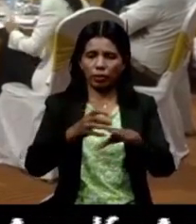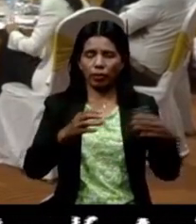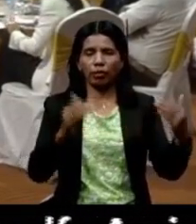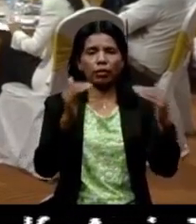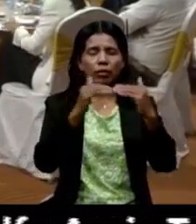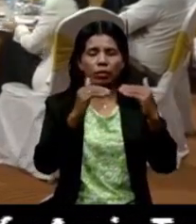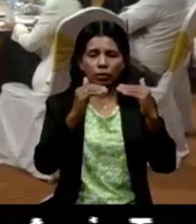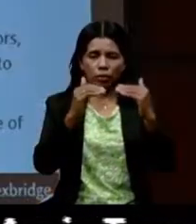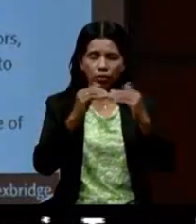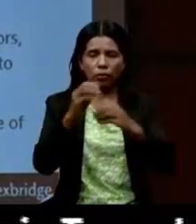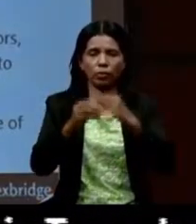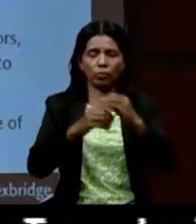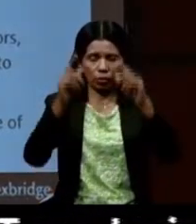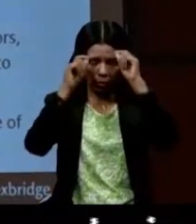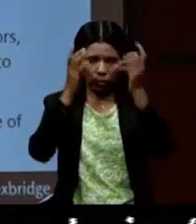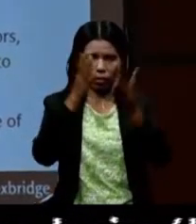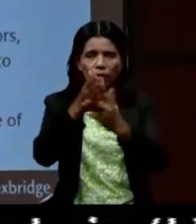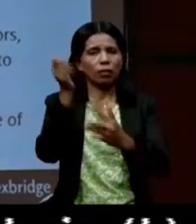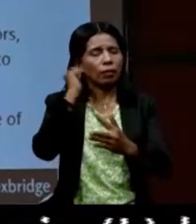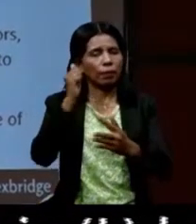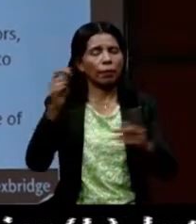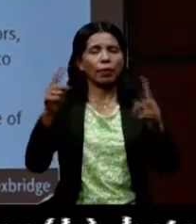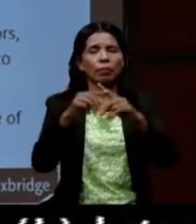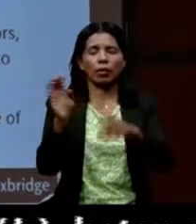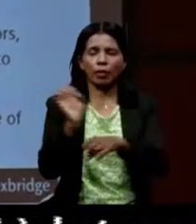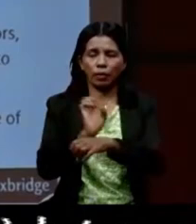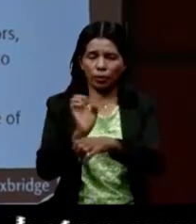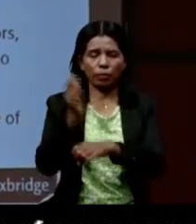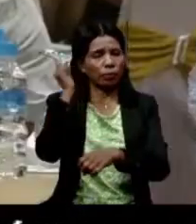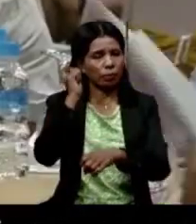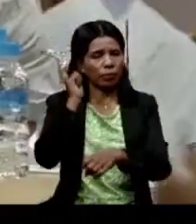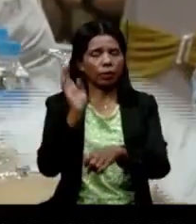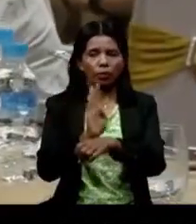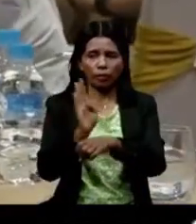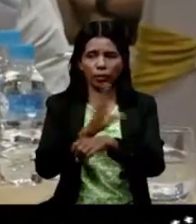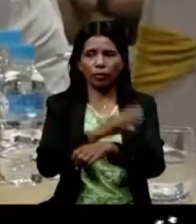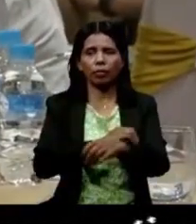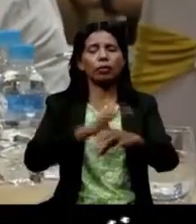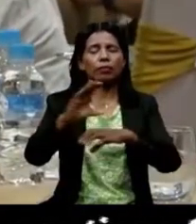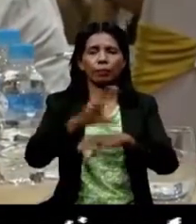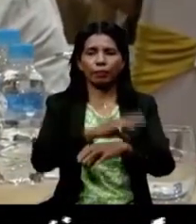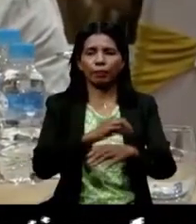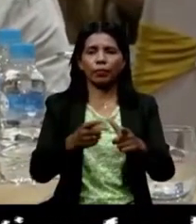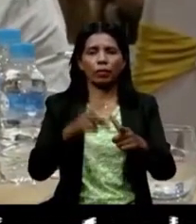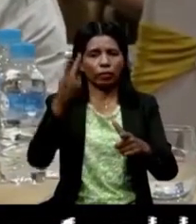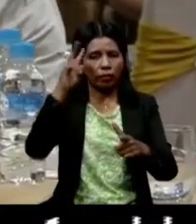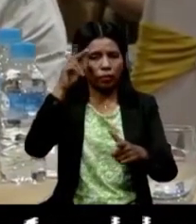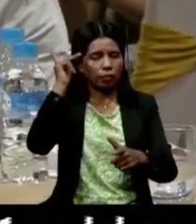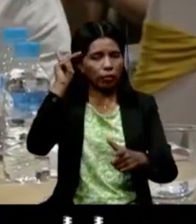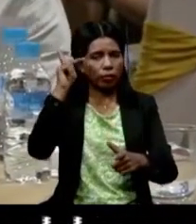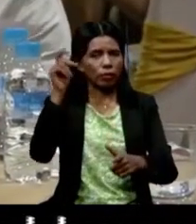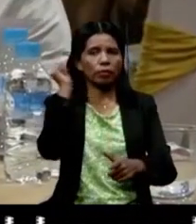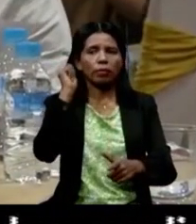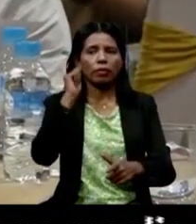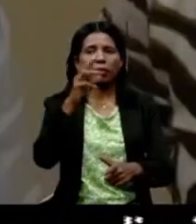workshop com a Timor-Leste na adesão, na integração da comunidade de economia ASEAN, negócio, comércio no investimento. Vice-ministra para Assunto